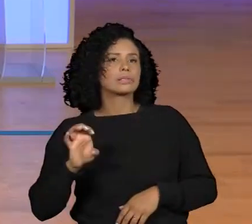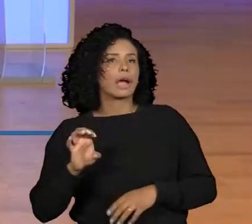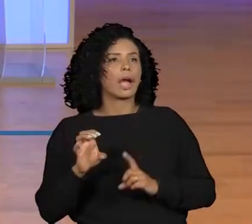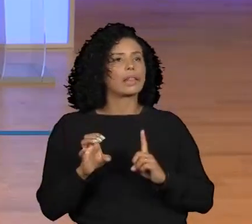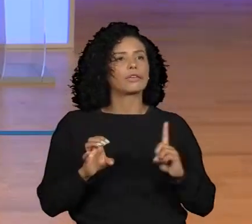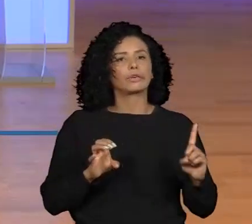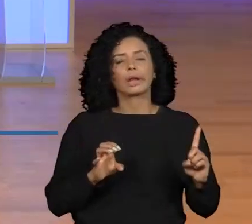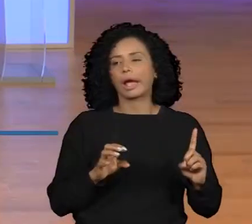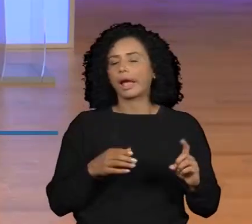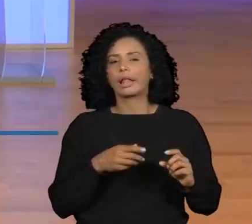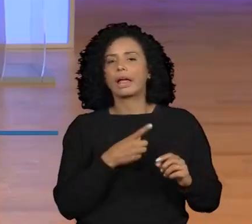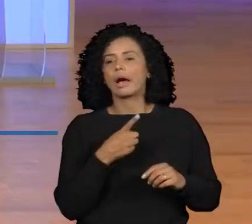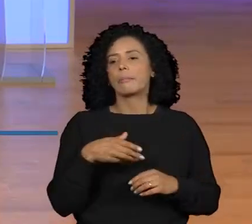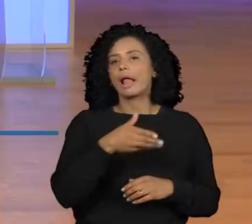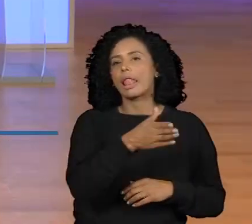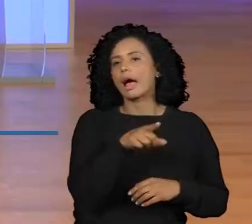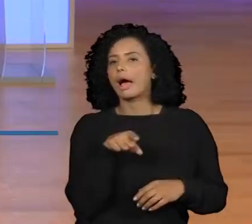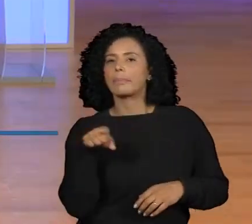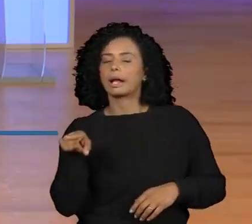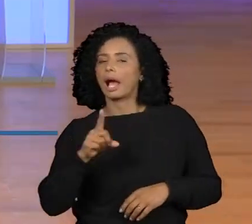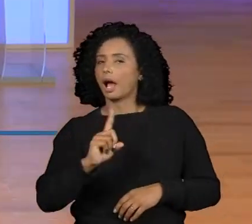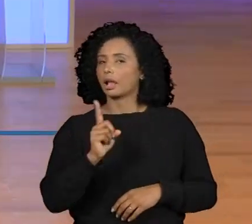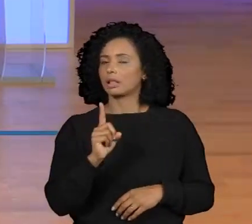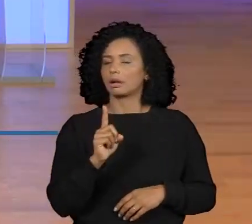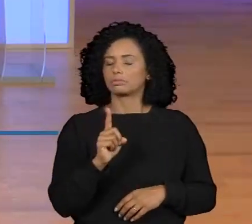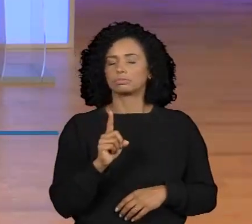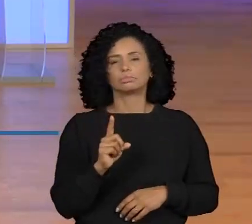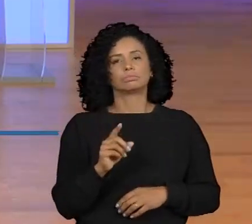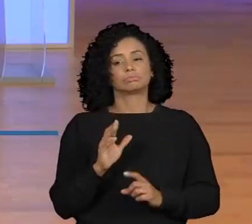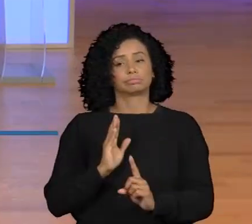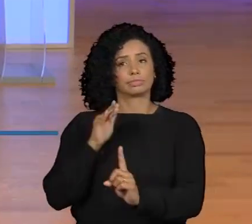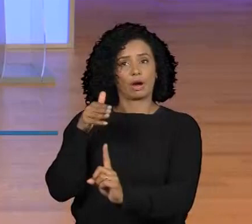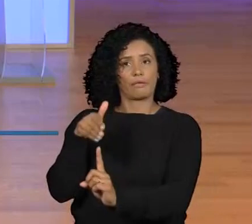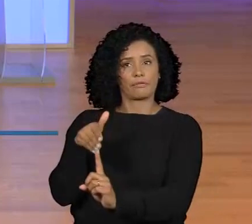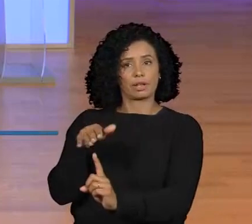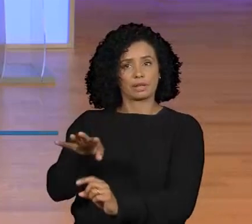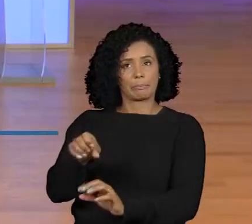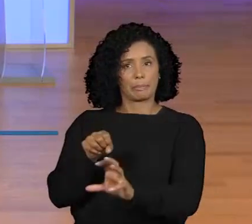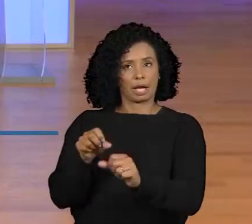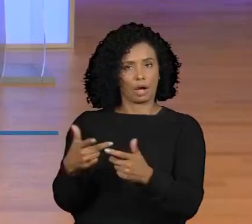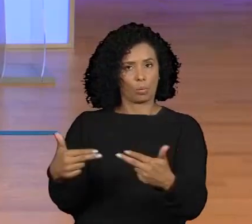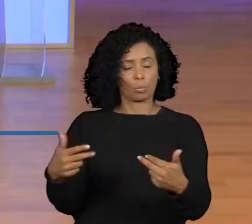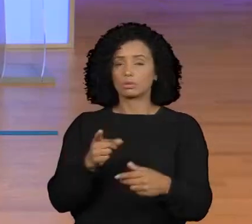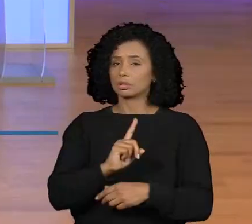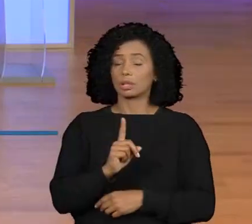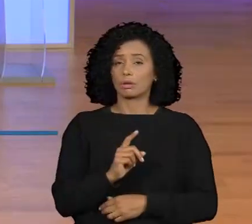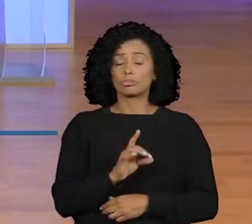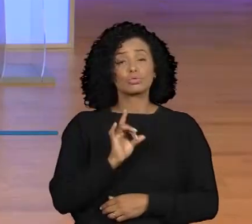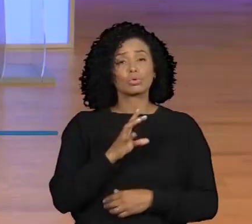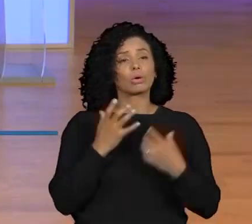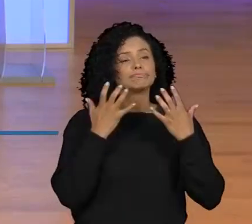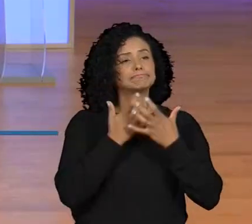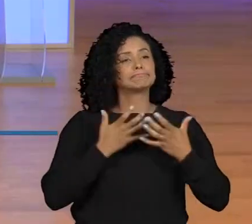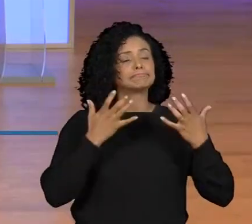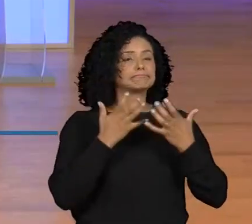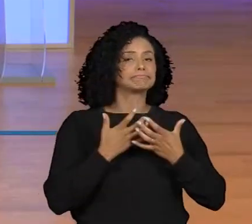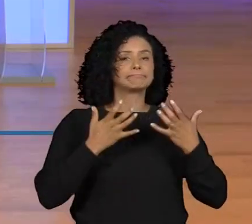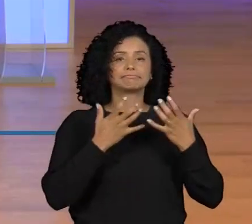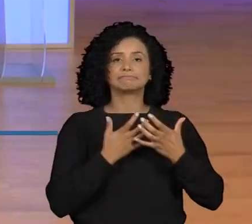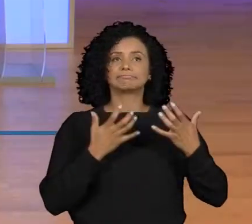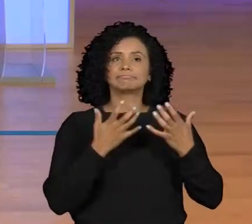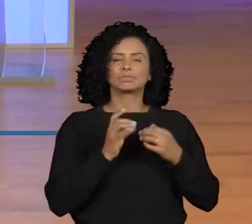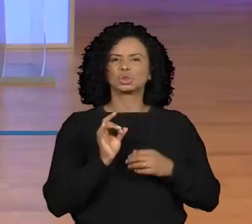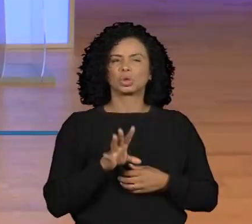cantar uma música então uma música agora do do folclore professora no nosso coisa